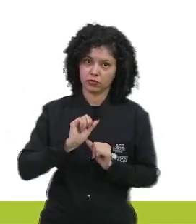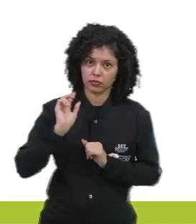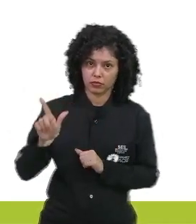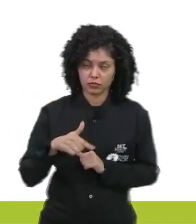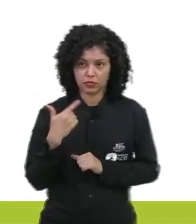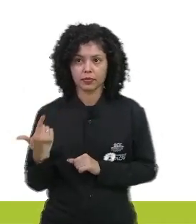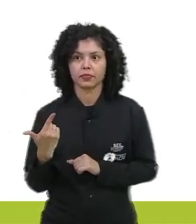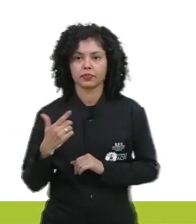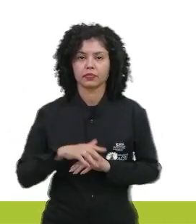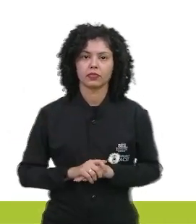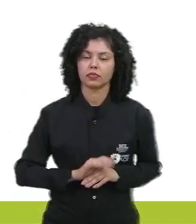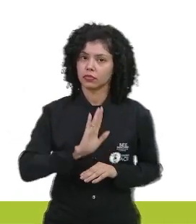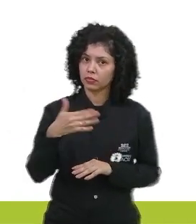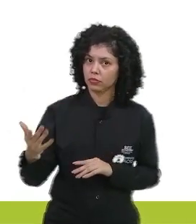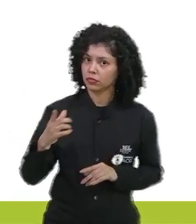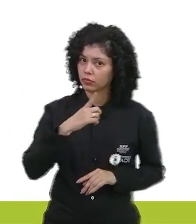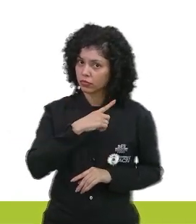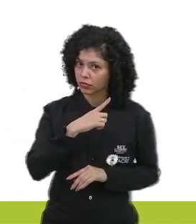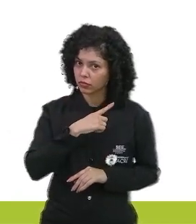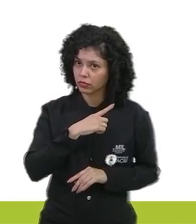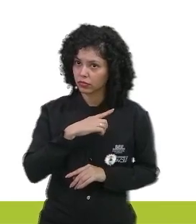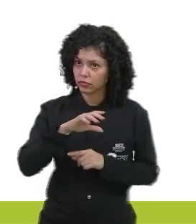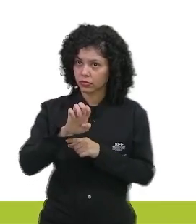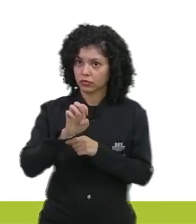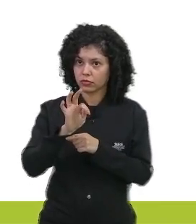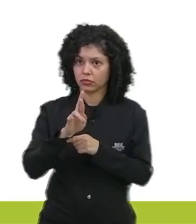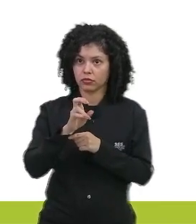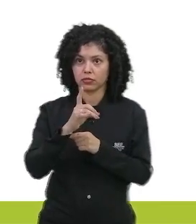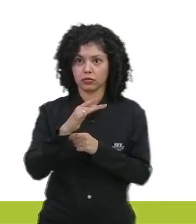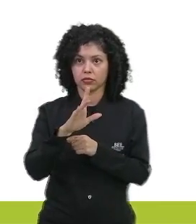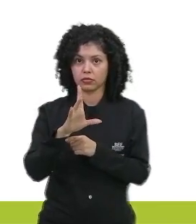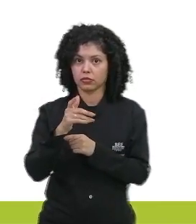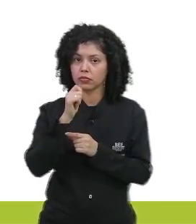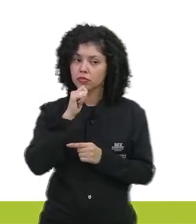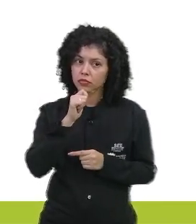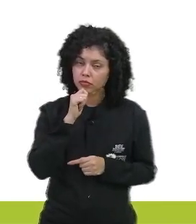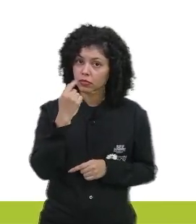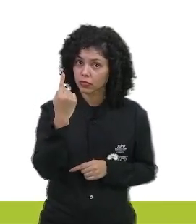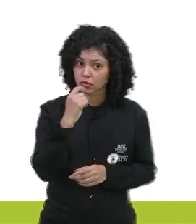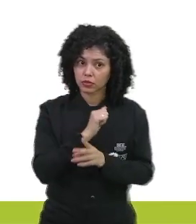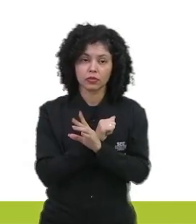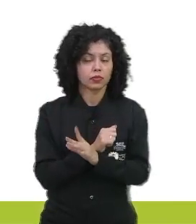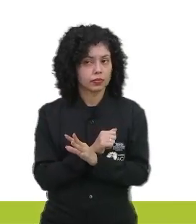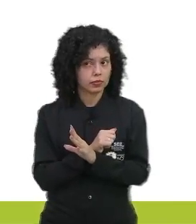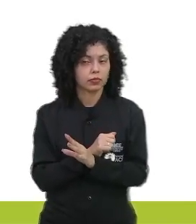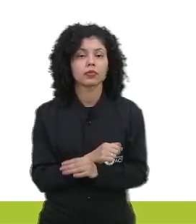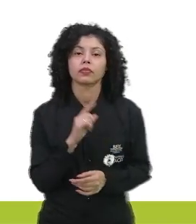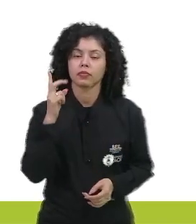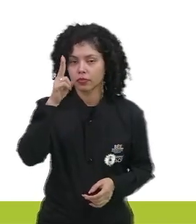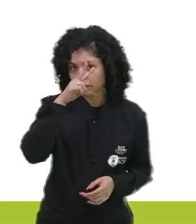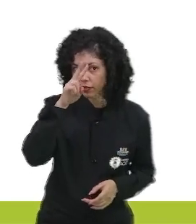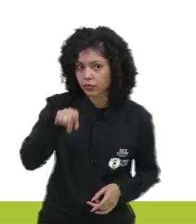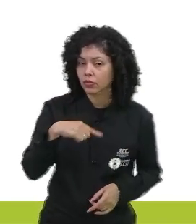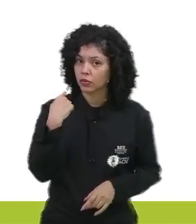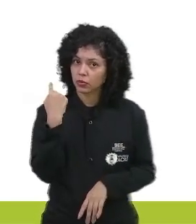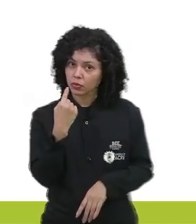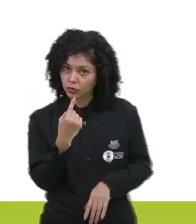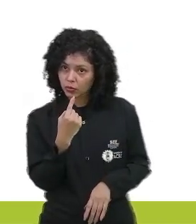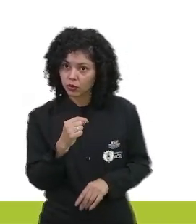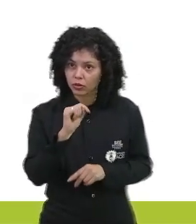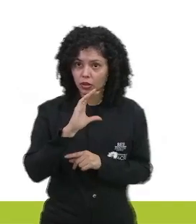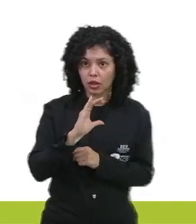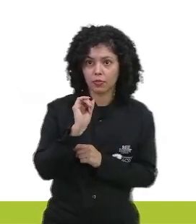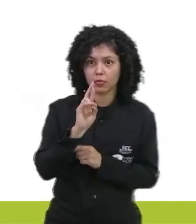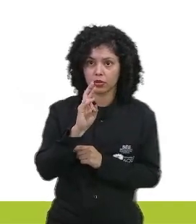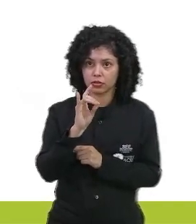outro éster. Quando que eu tenho uma esterificação? Um ácido, lembra que tem que ser um ácido